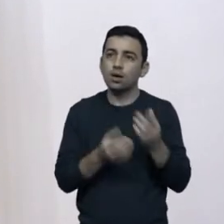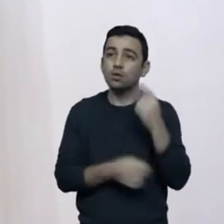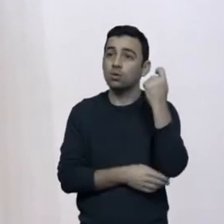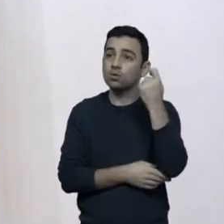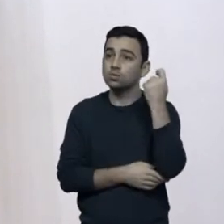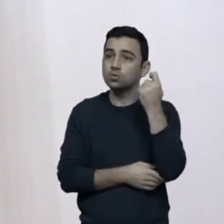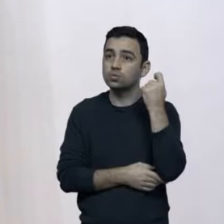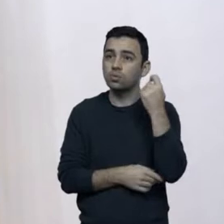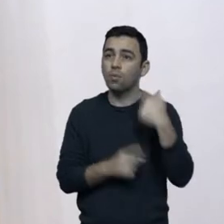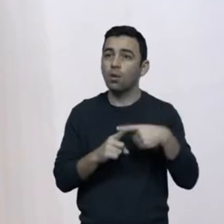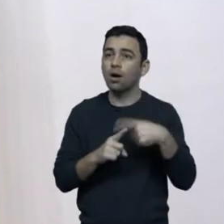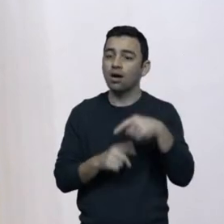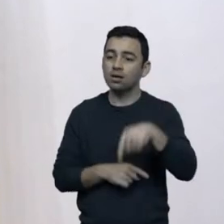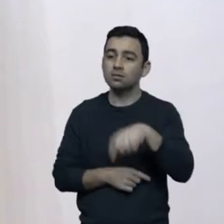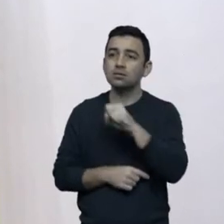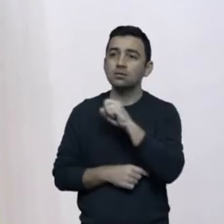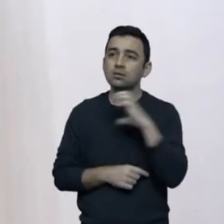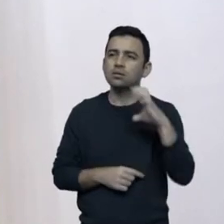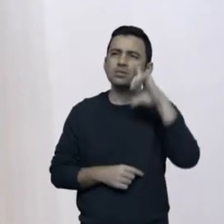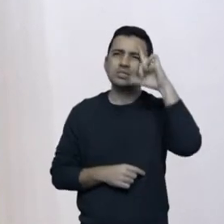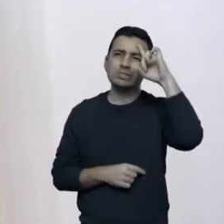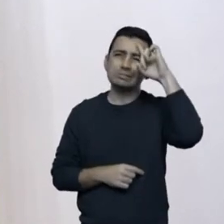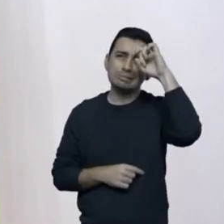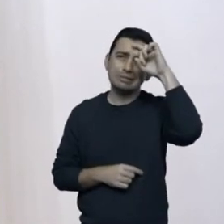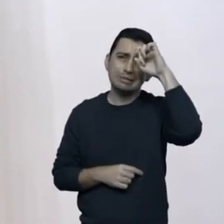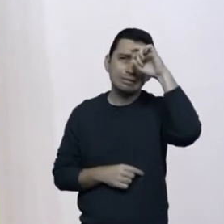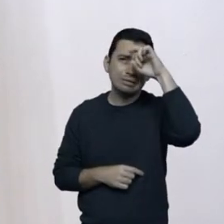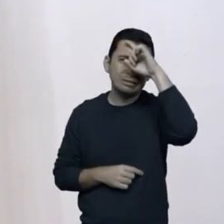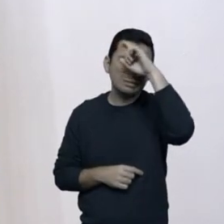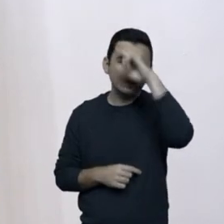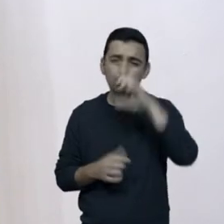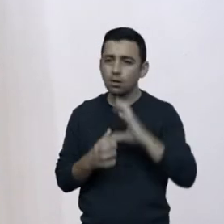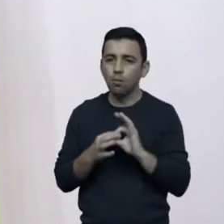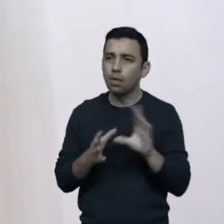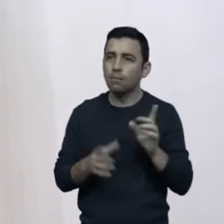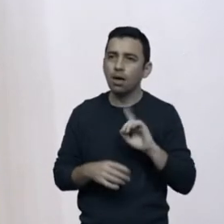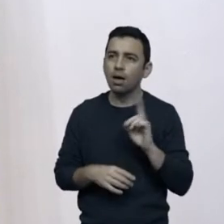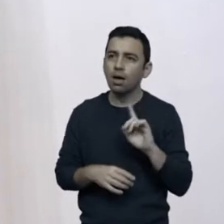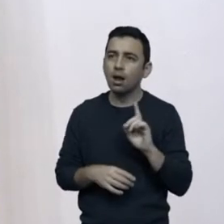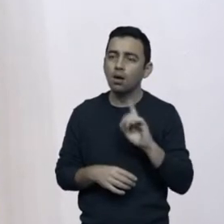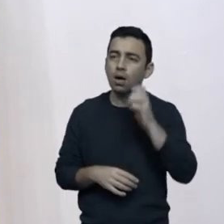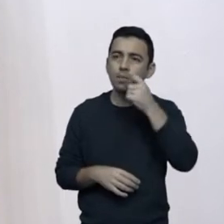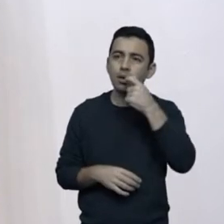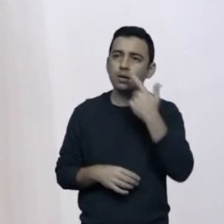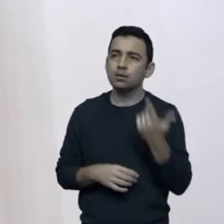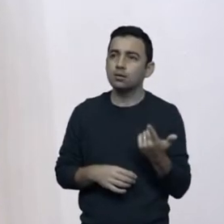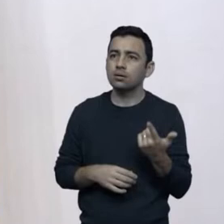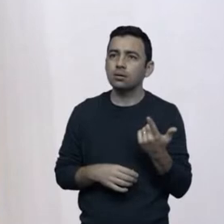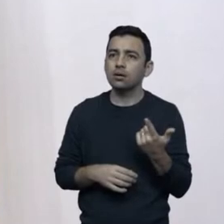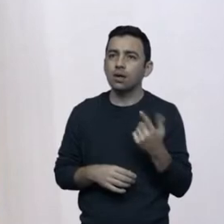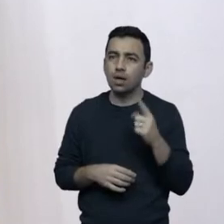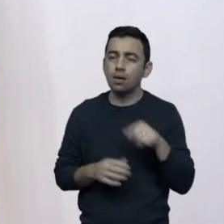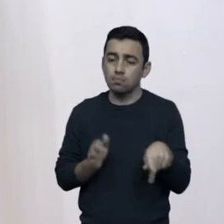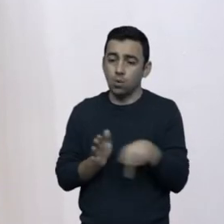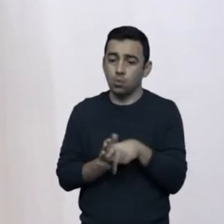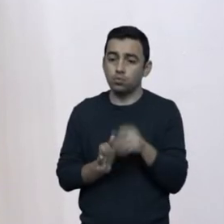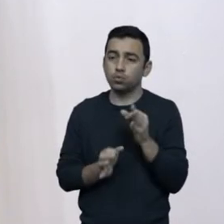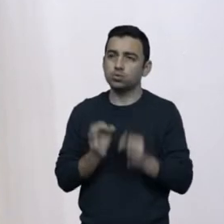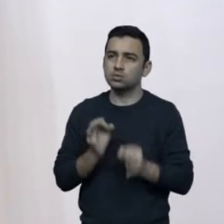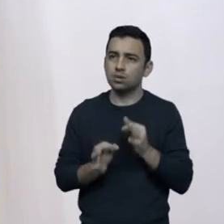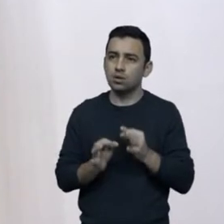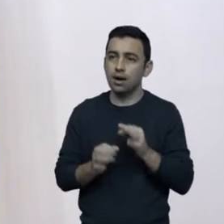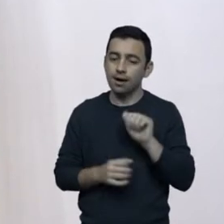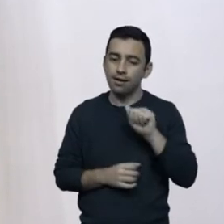porque em Santa Catarina nós temos uma dificuldade muito grande da liberação dessa medicação, que é feita por via judicial. A Anvisa